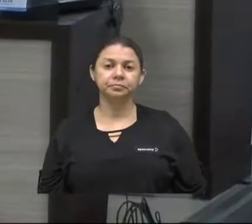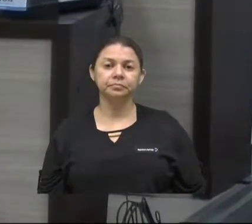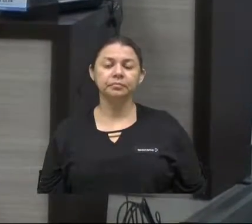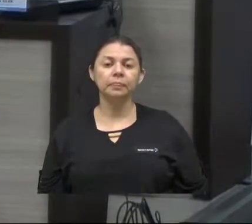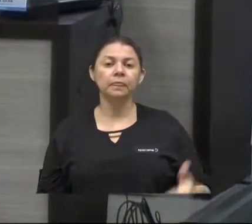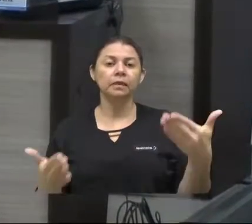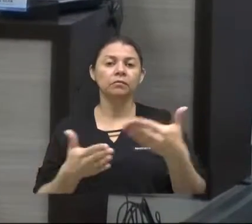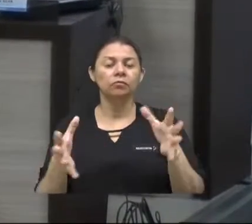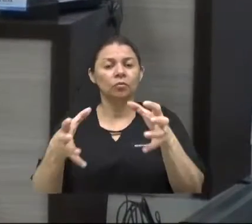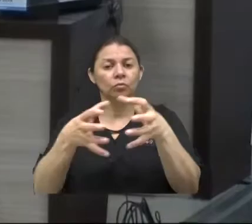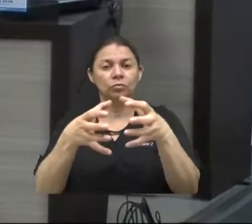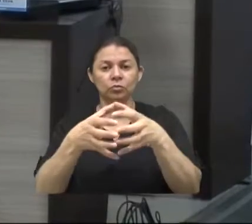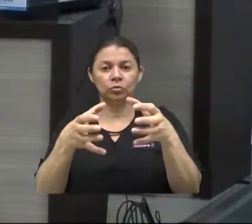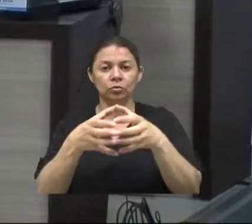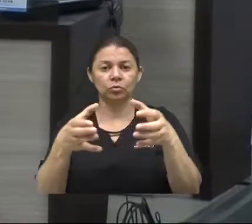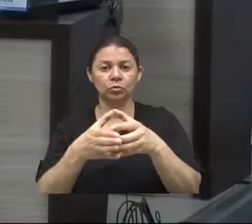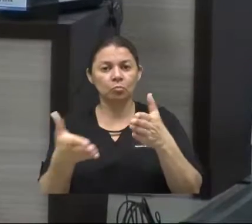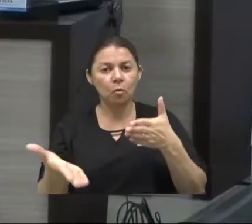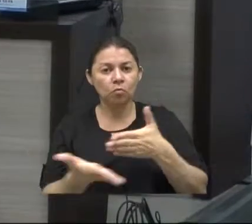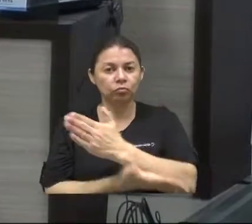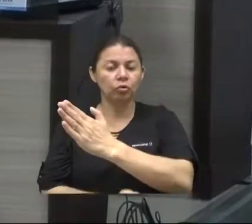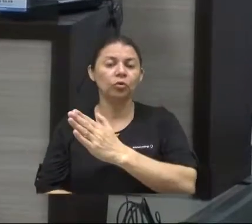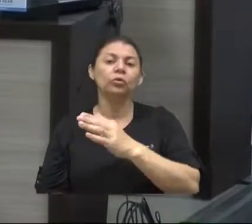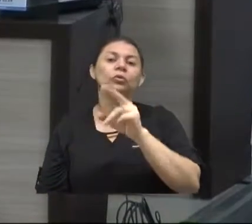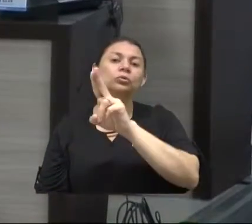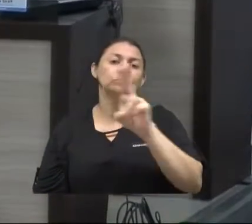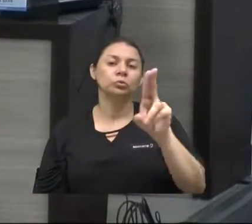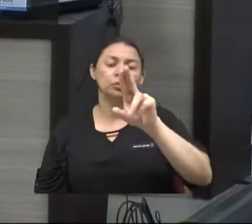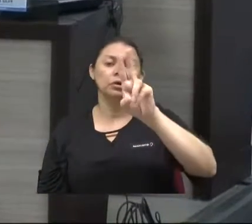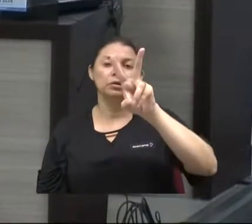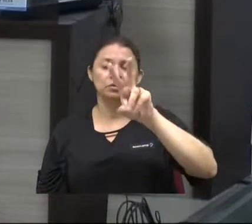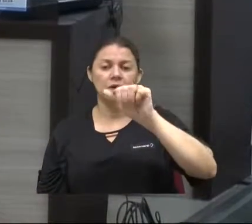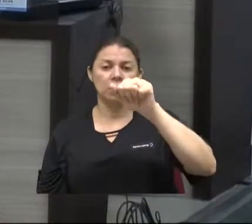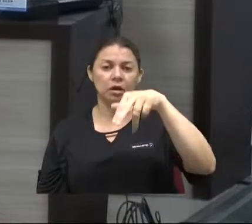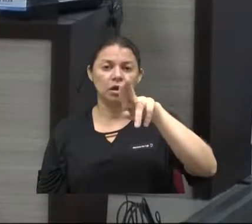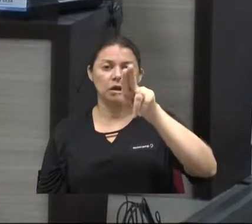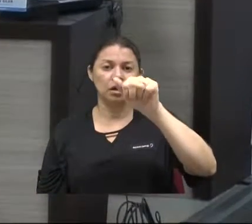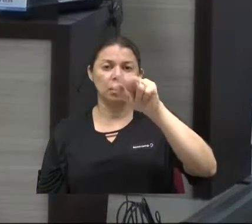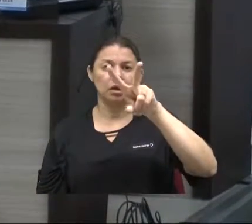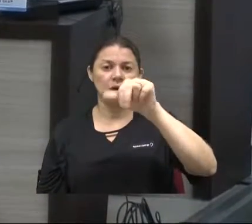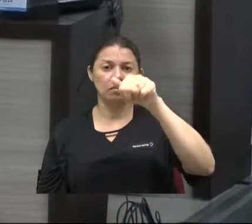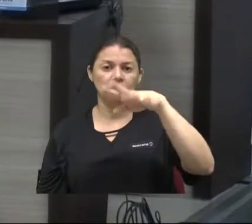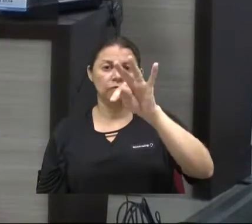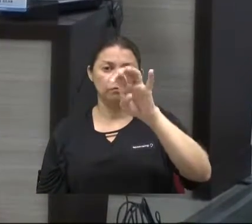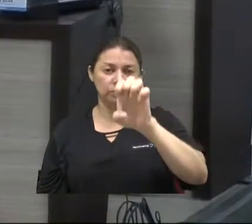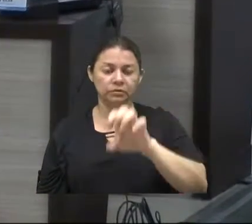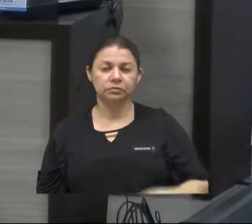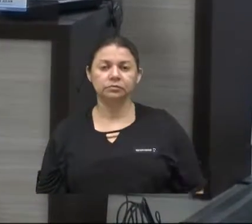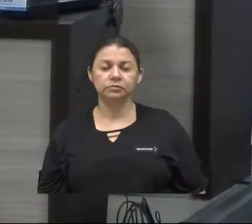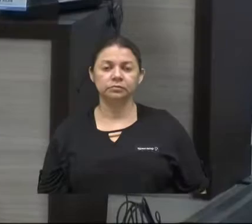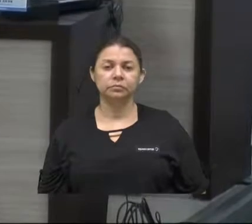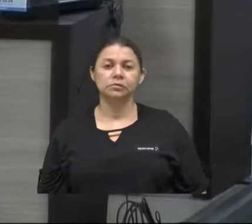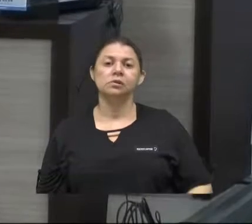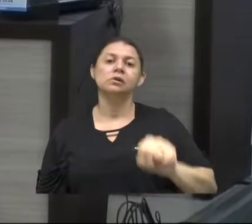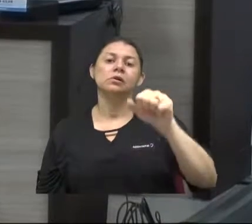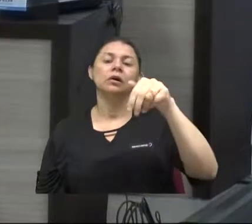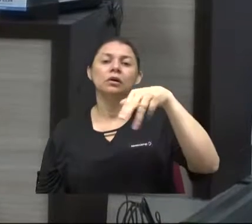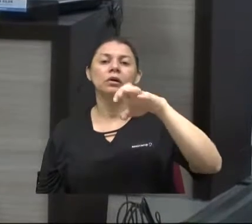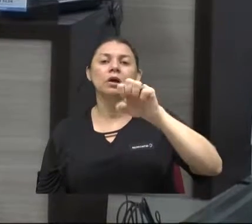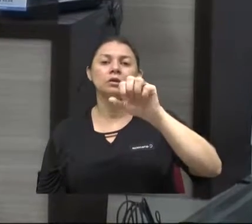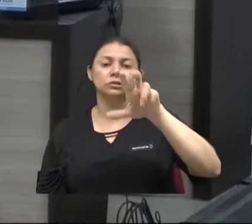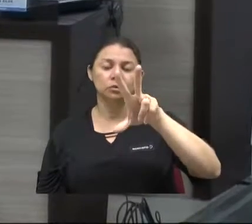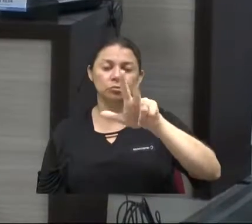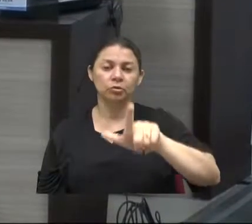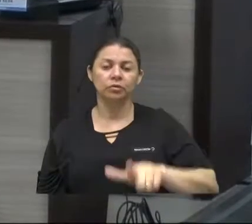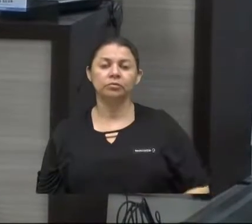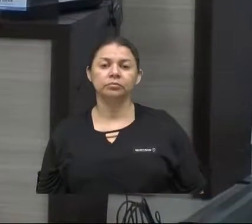já foi publicada no Diário Oficial. Samuel é o presidente do Avante. Dinho, Fabrício também são membros. Tainara também